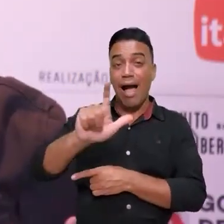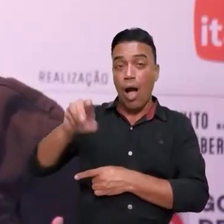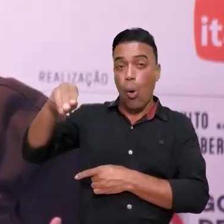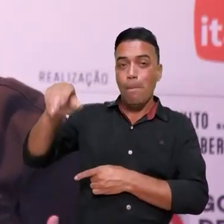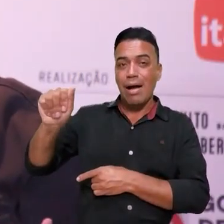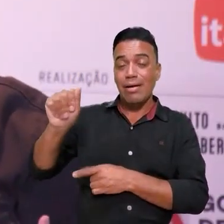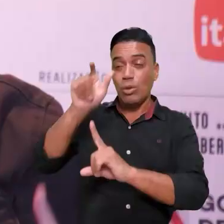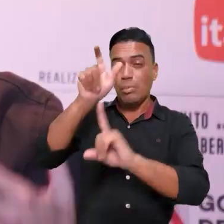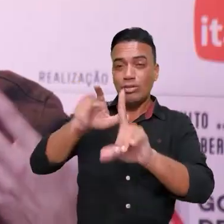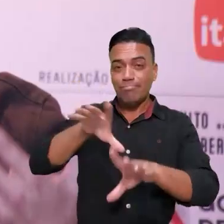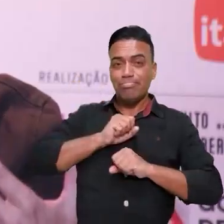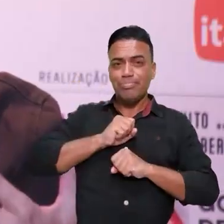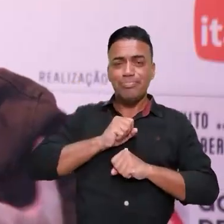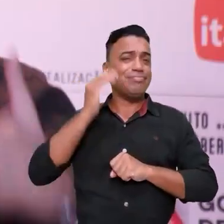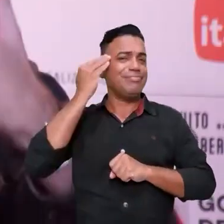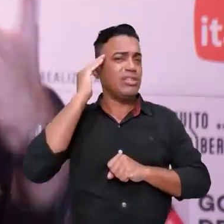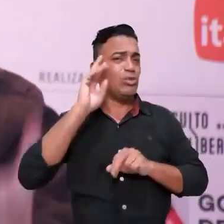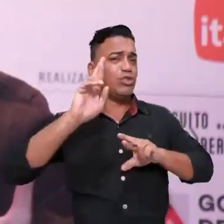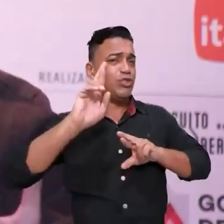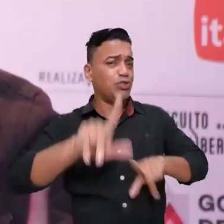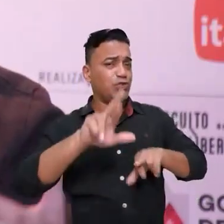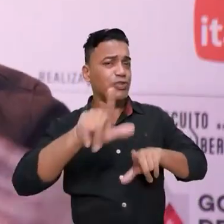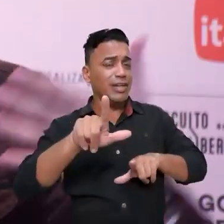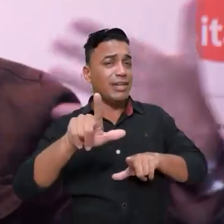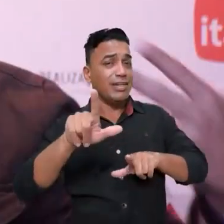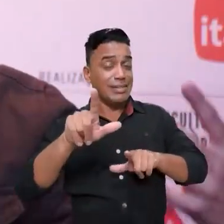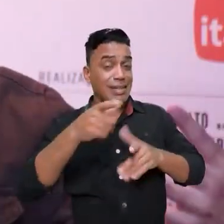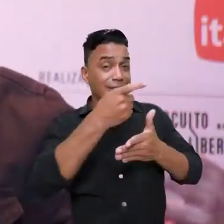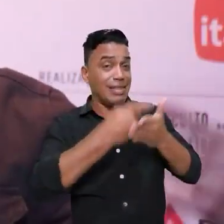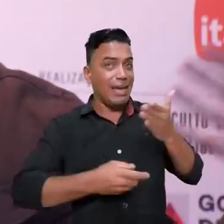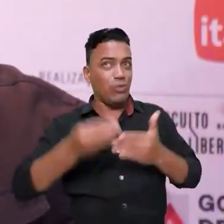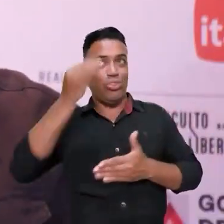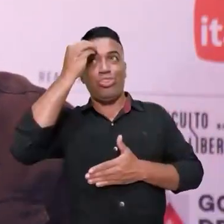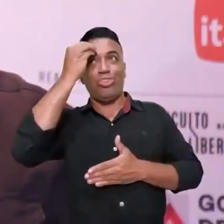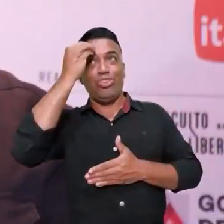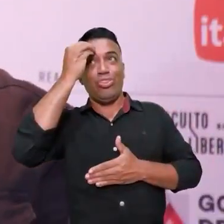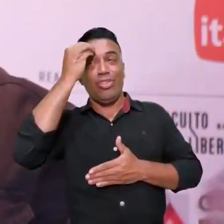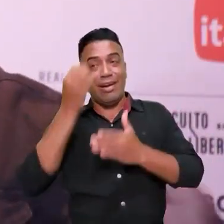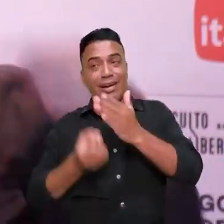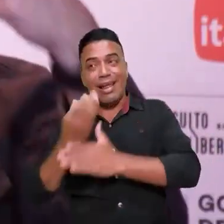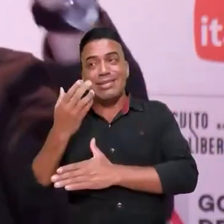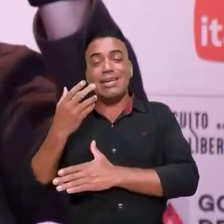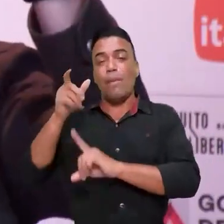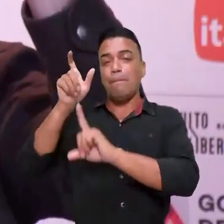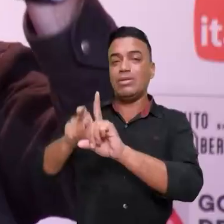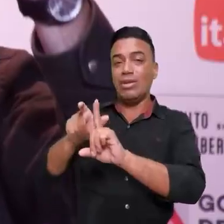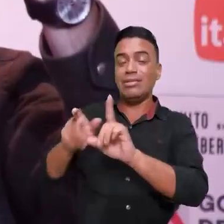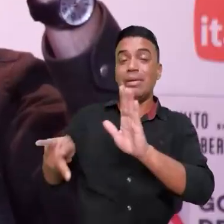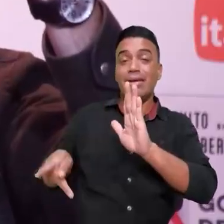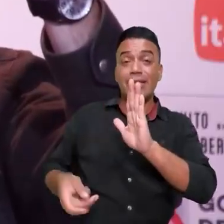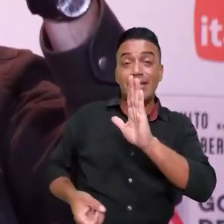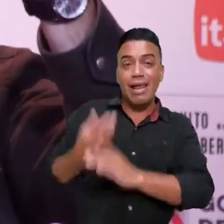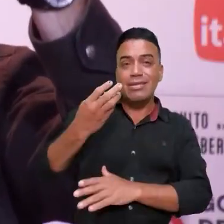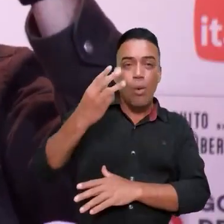compreendido a personagem e entendeu a diferença entre um texto de cor, entre a criação de um papel e a criação de